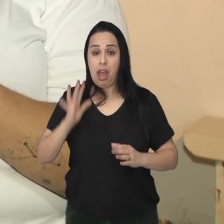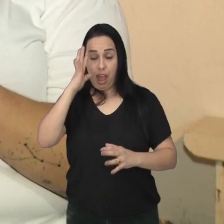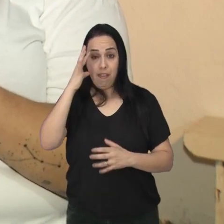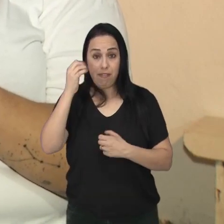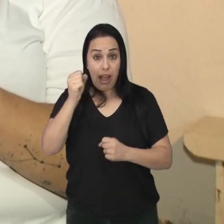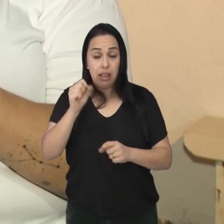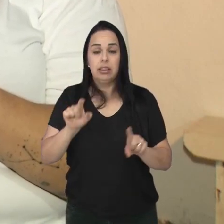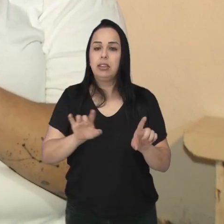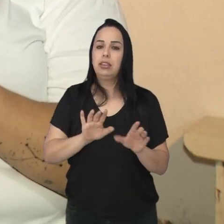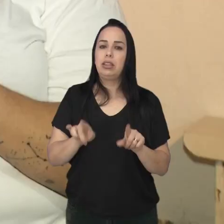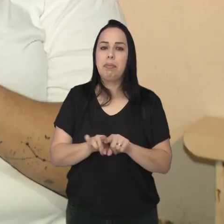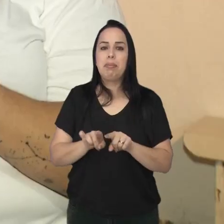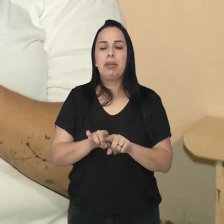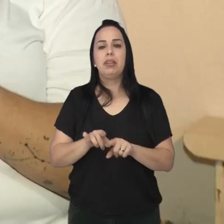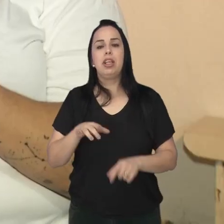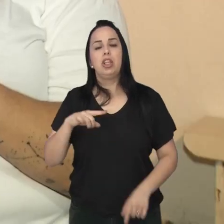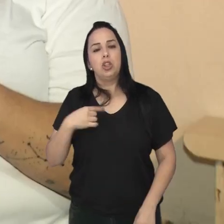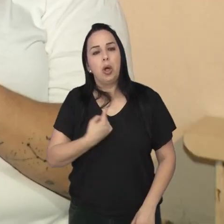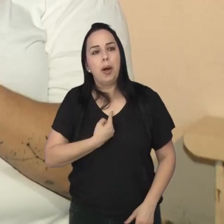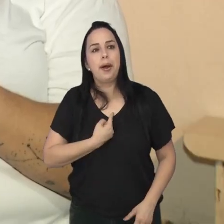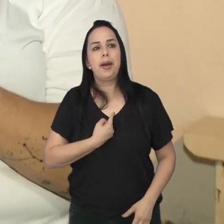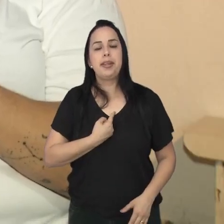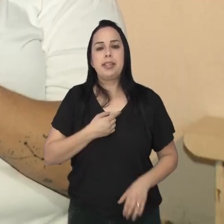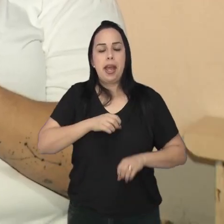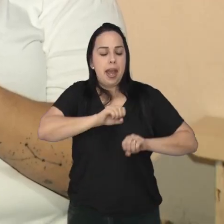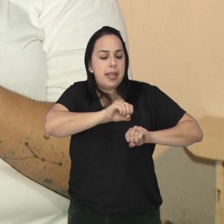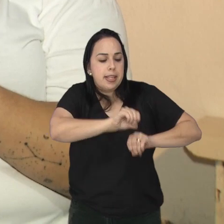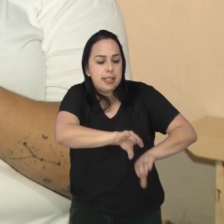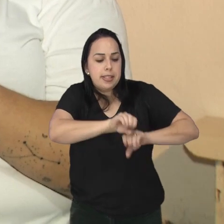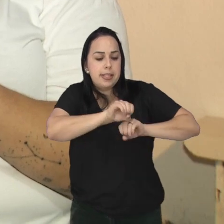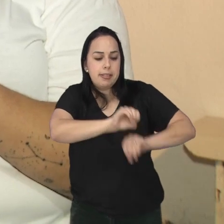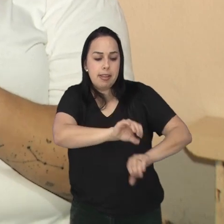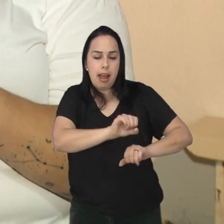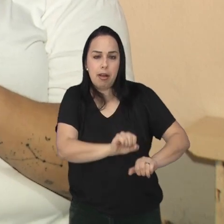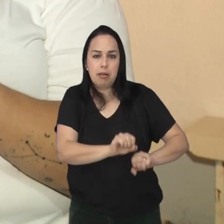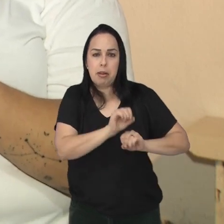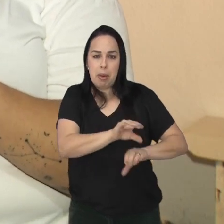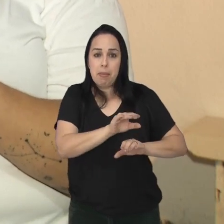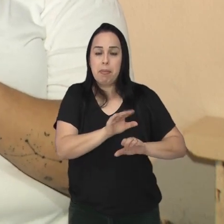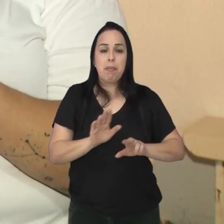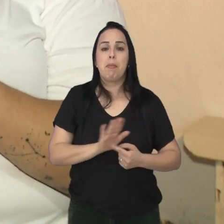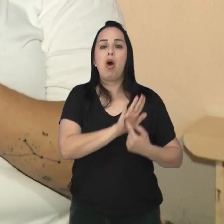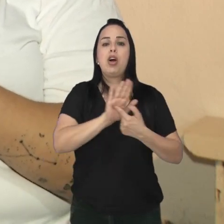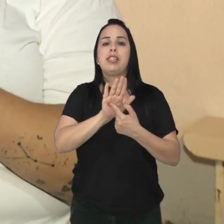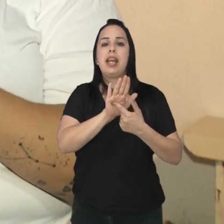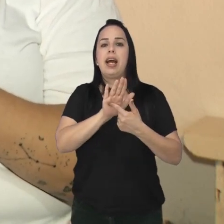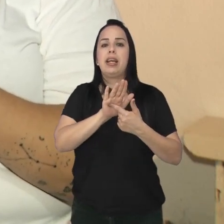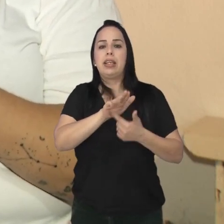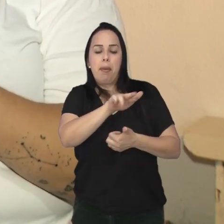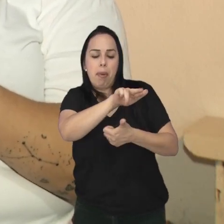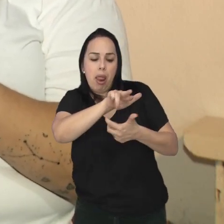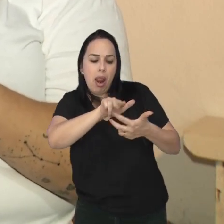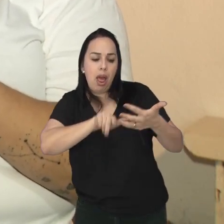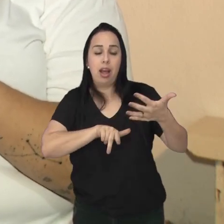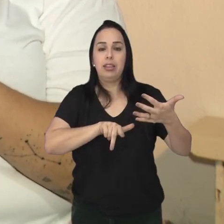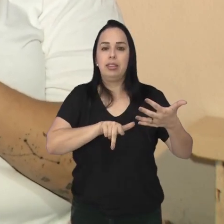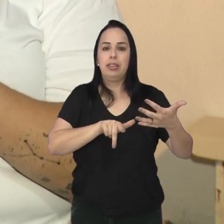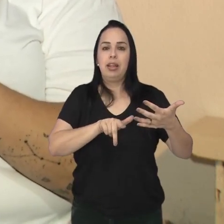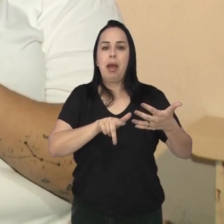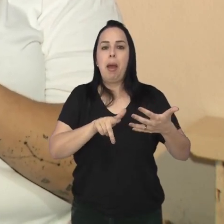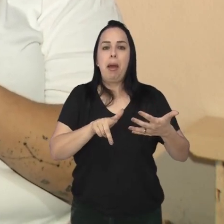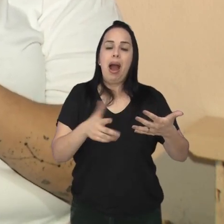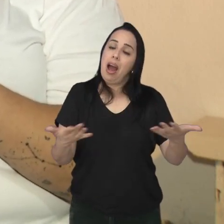é a convicção, aquilo. E é um ambiente que quanto mais a gente ensinar a diversidade, mais a